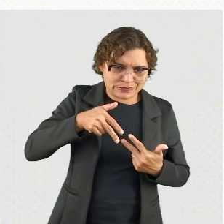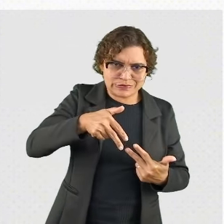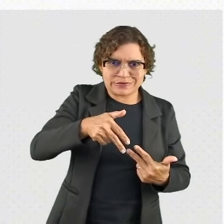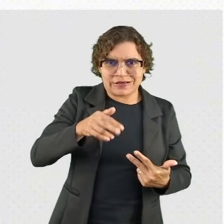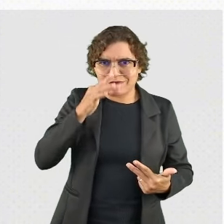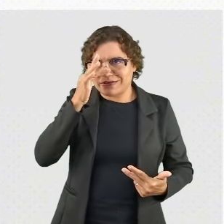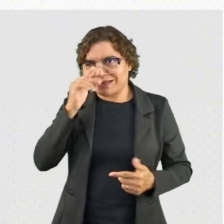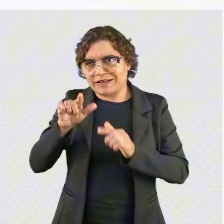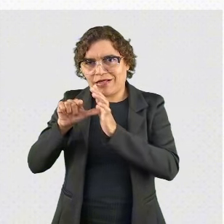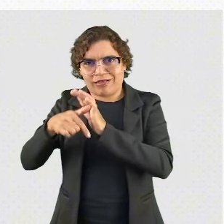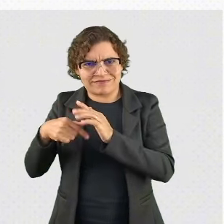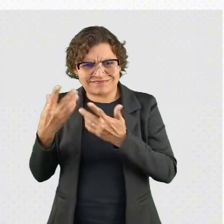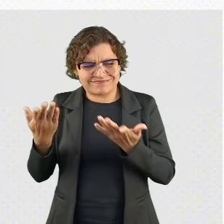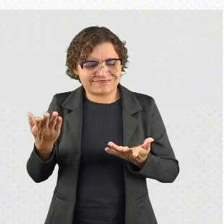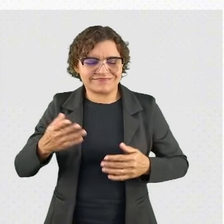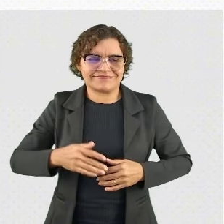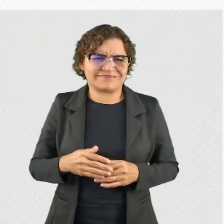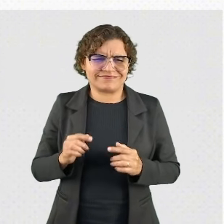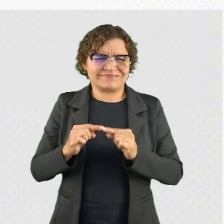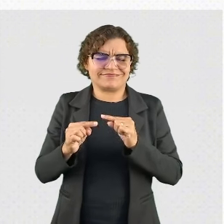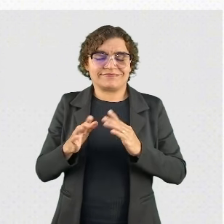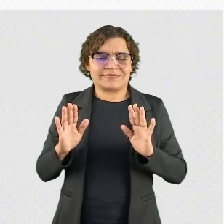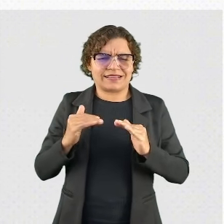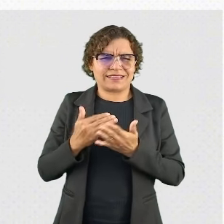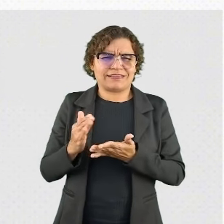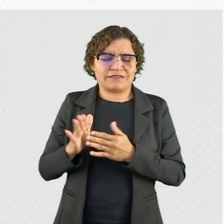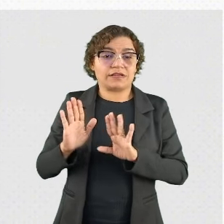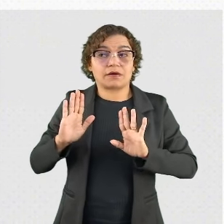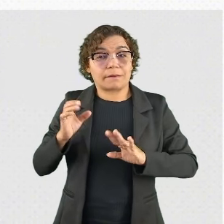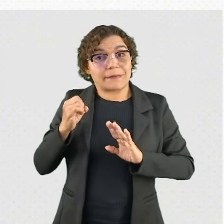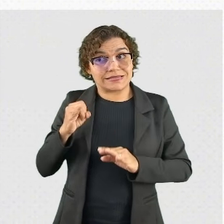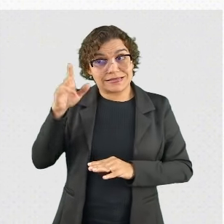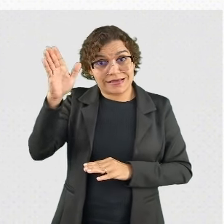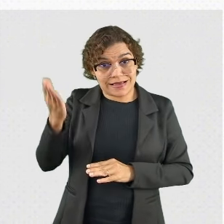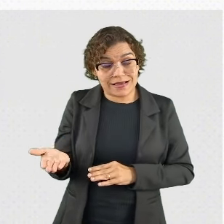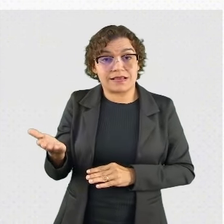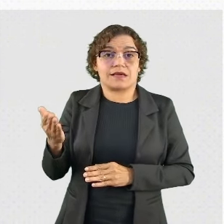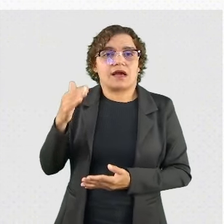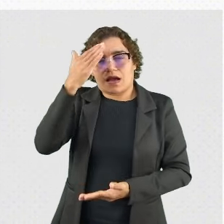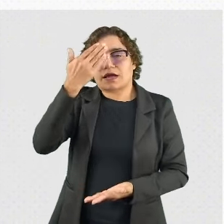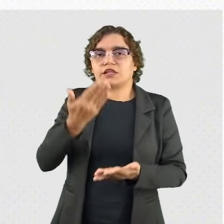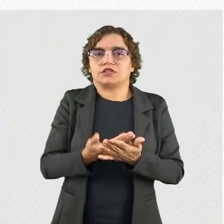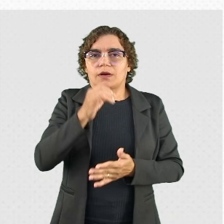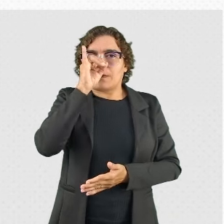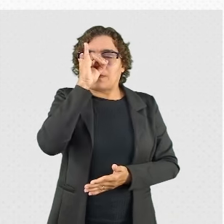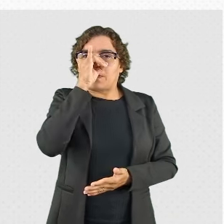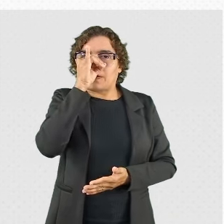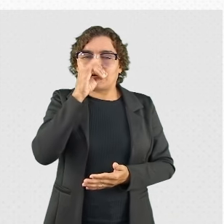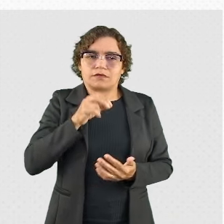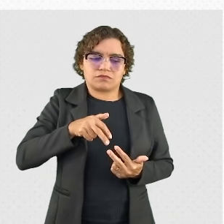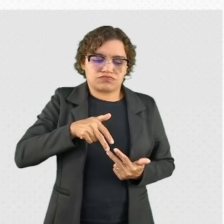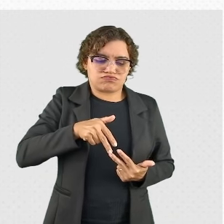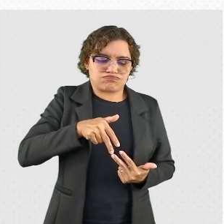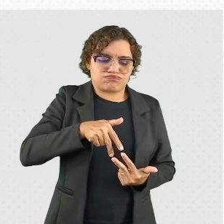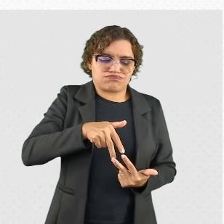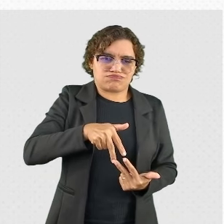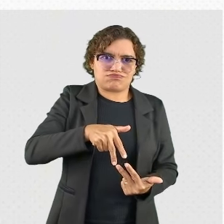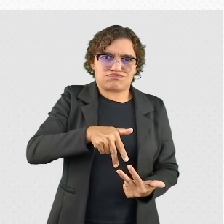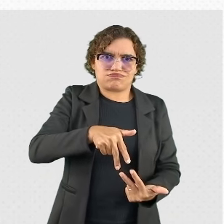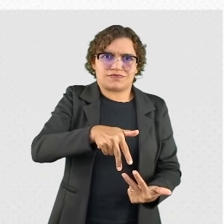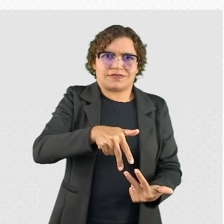primavera vir depois. Mas, se ele acredita nisso, se ele acredita que esse porco do campo passar na sombra dele,